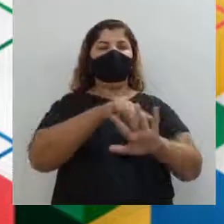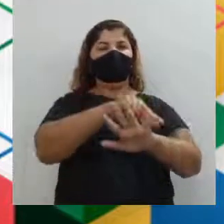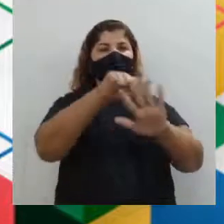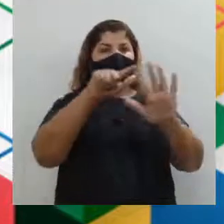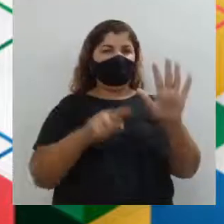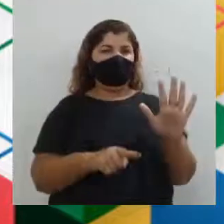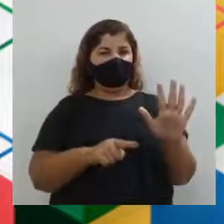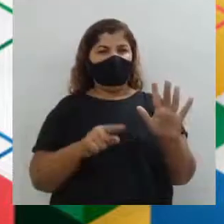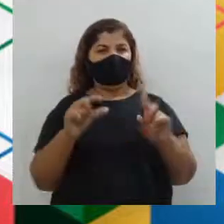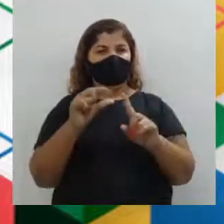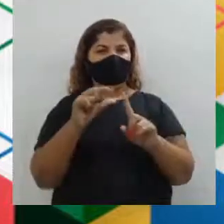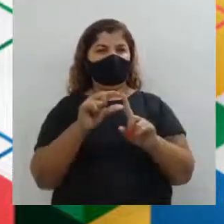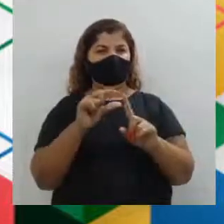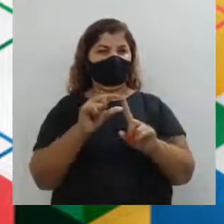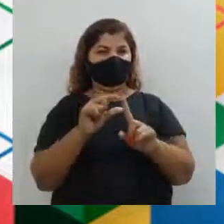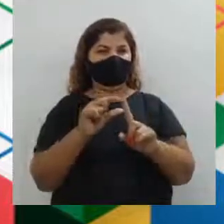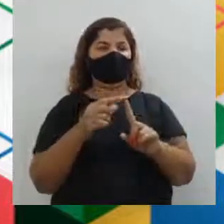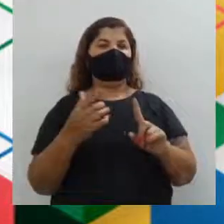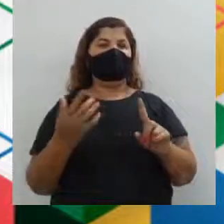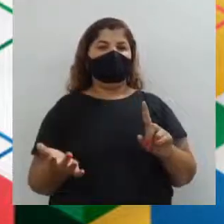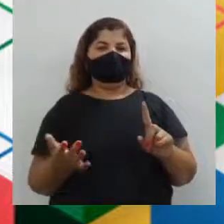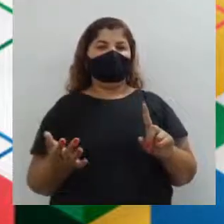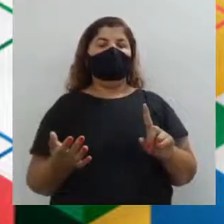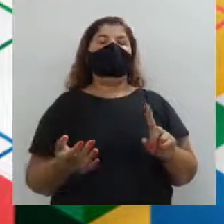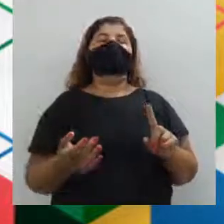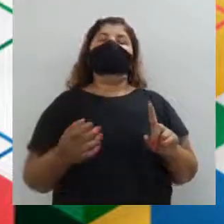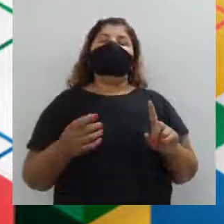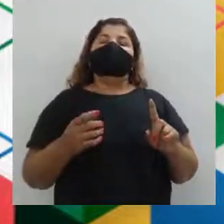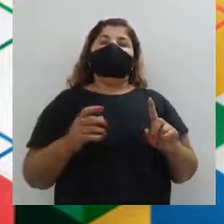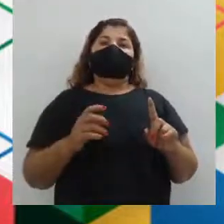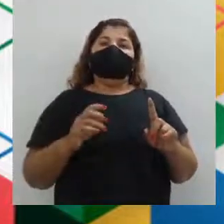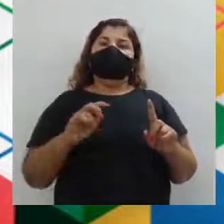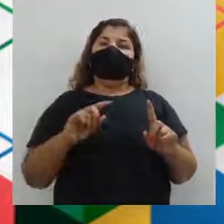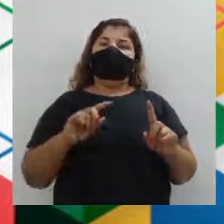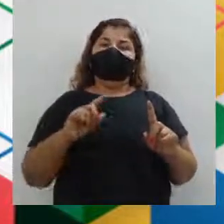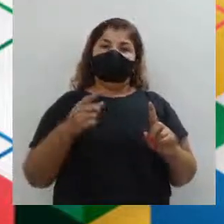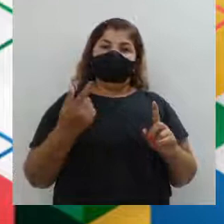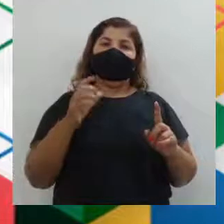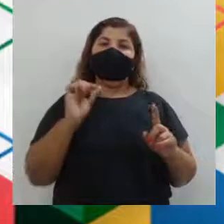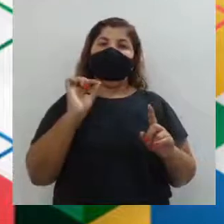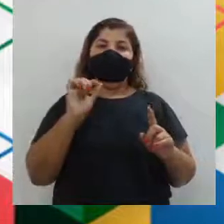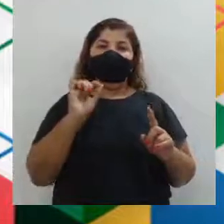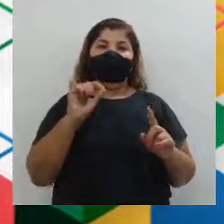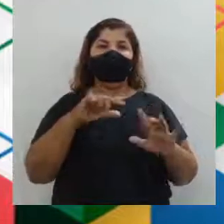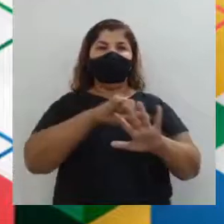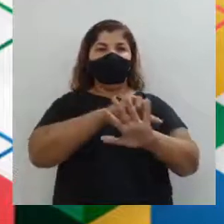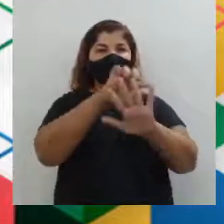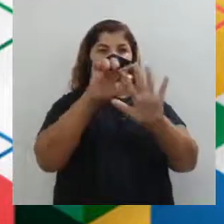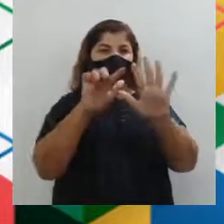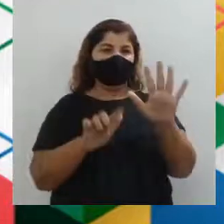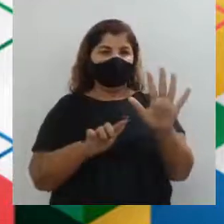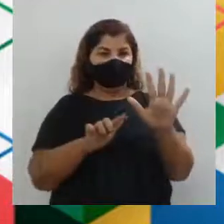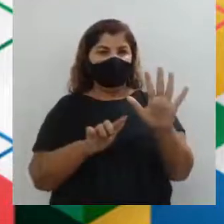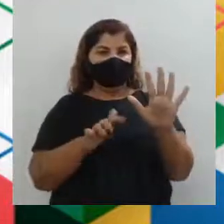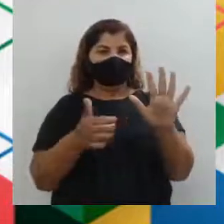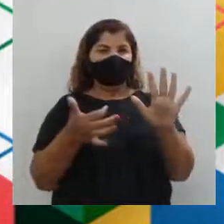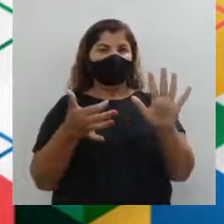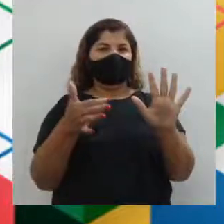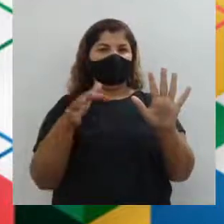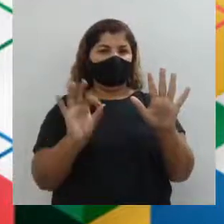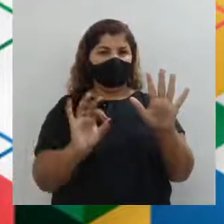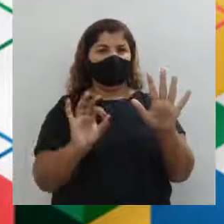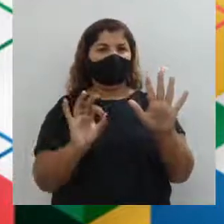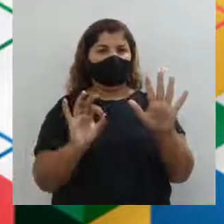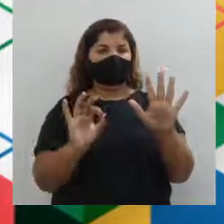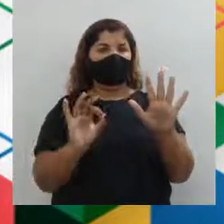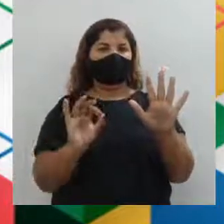E quero dizer, já quero antecipar o seguinte, que desse grupinho que você está vendo aí, das